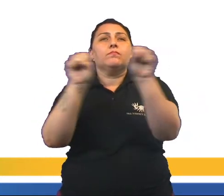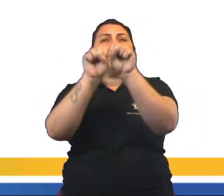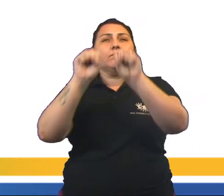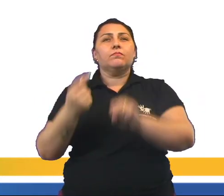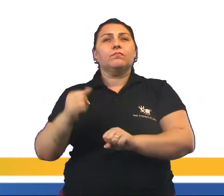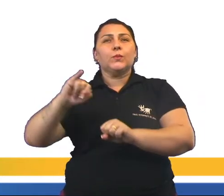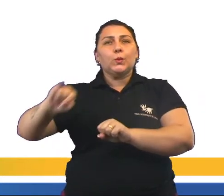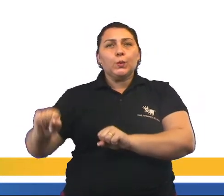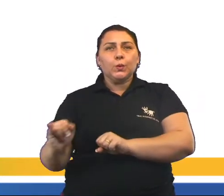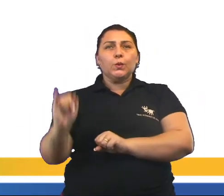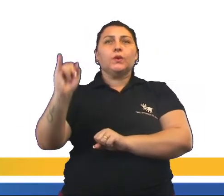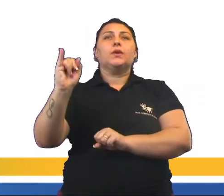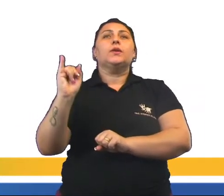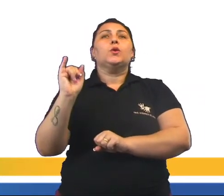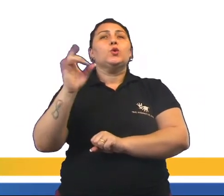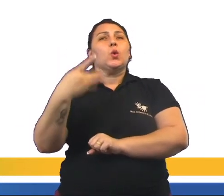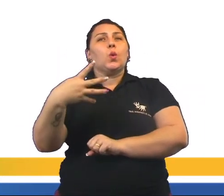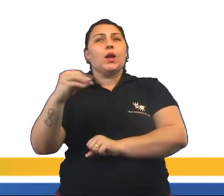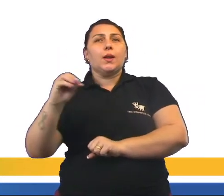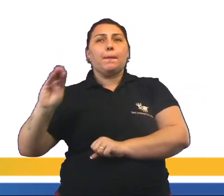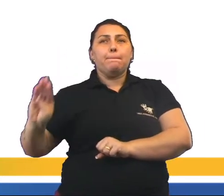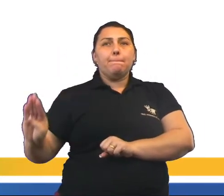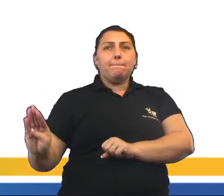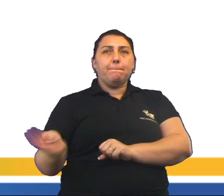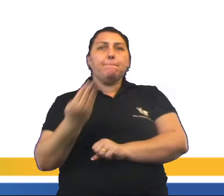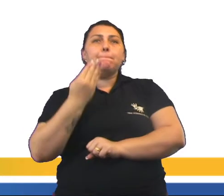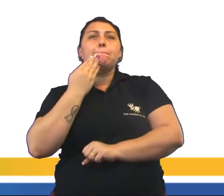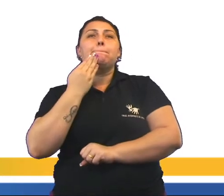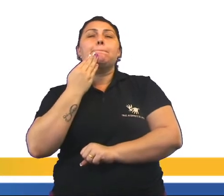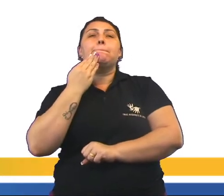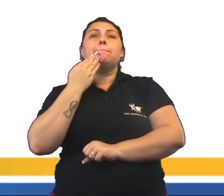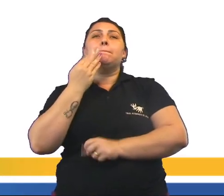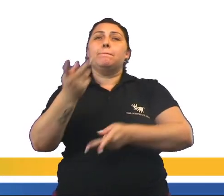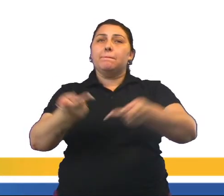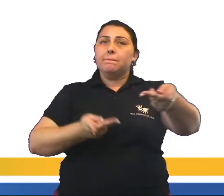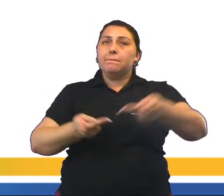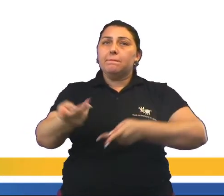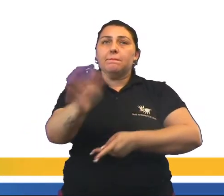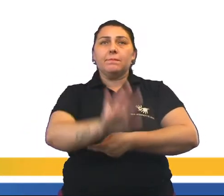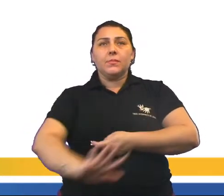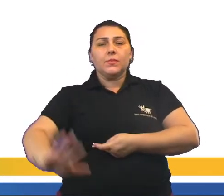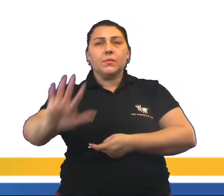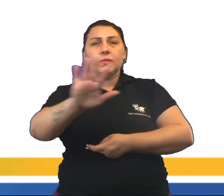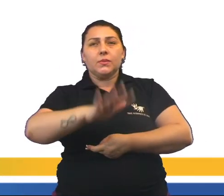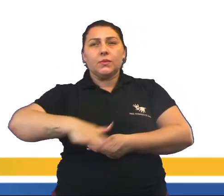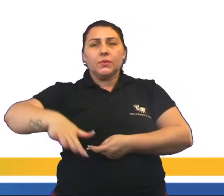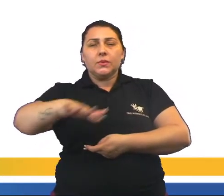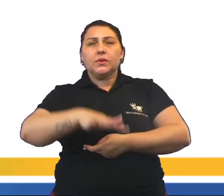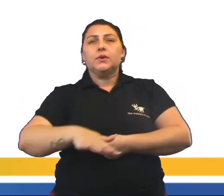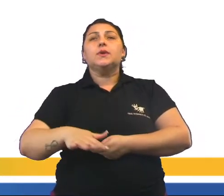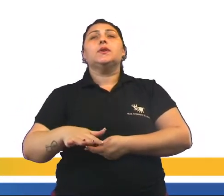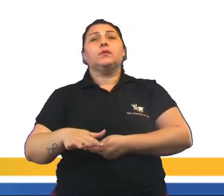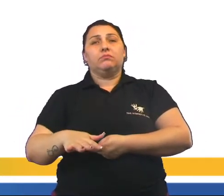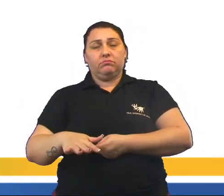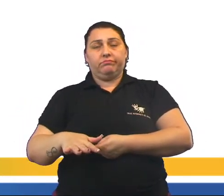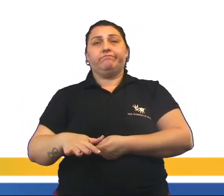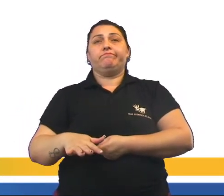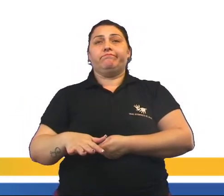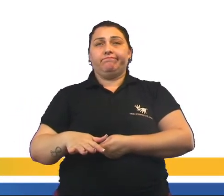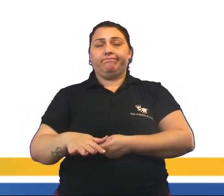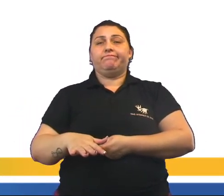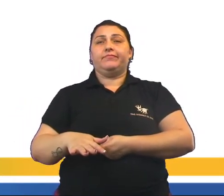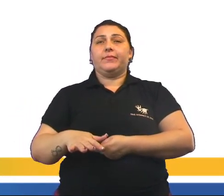de juros e aplica apenas 40 bilhões nos programas sociais, esses que você conhece aí, Bolsa Família, entre